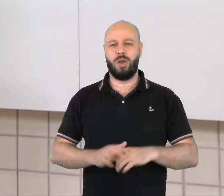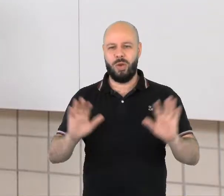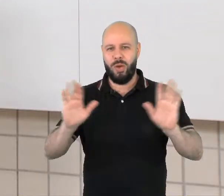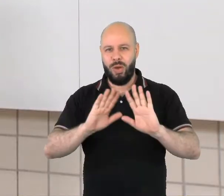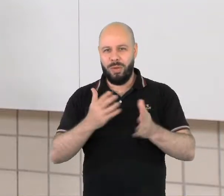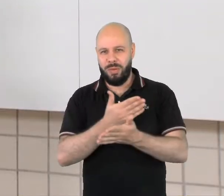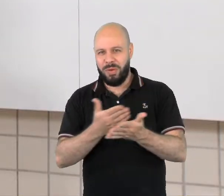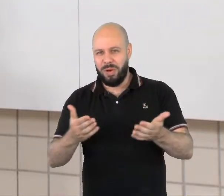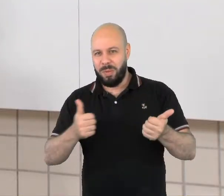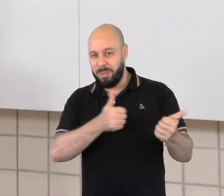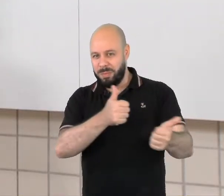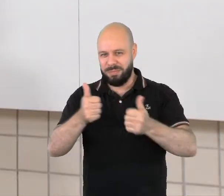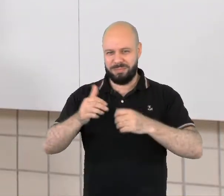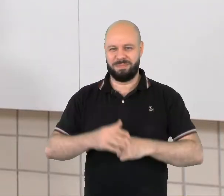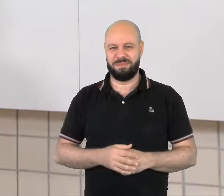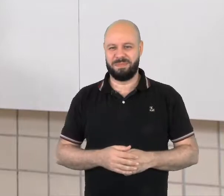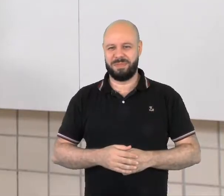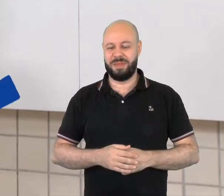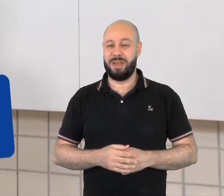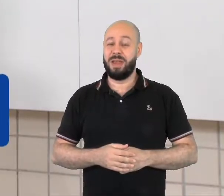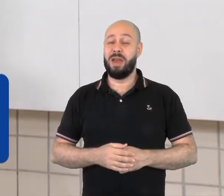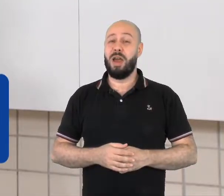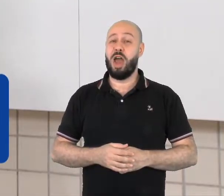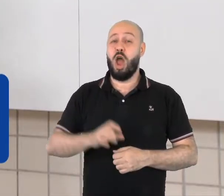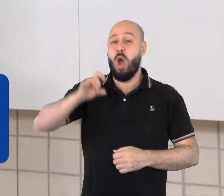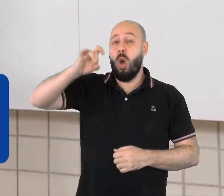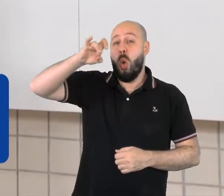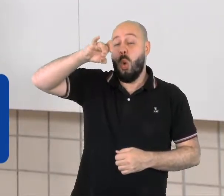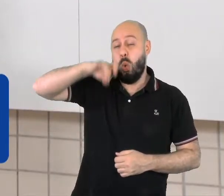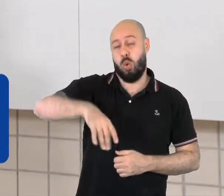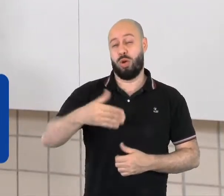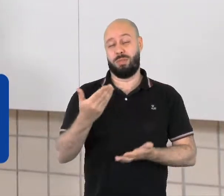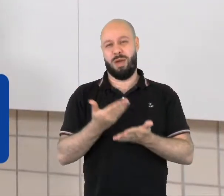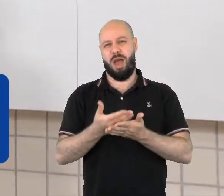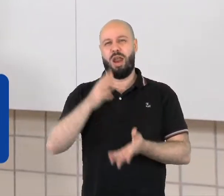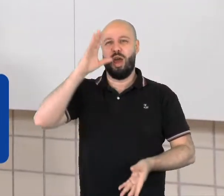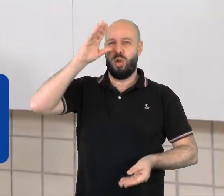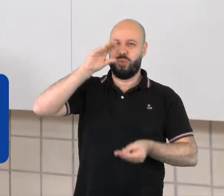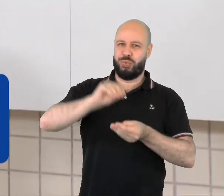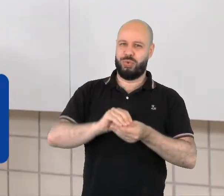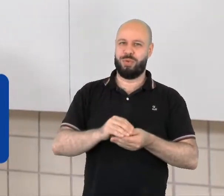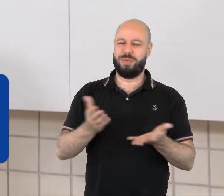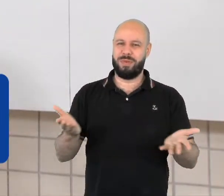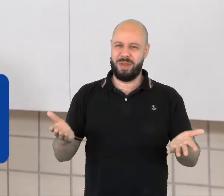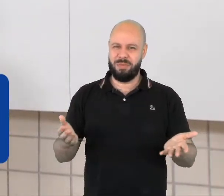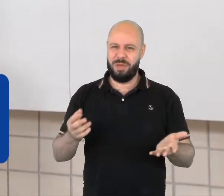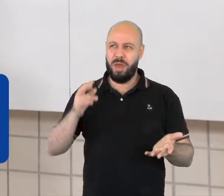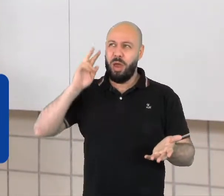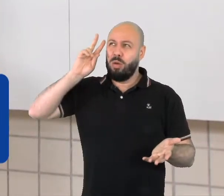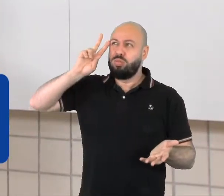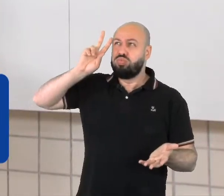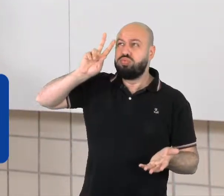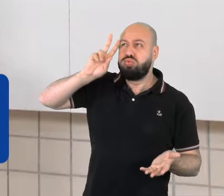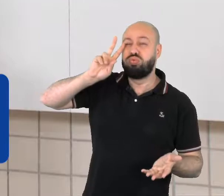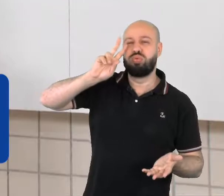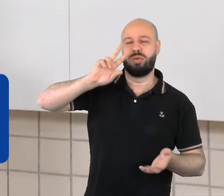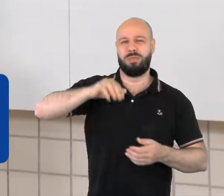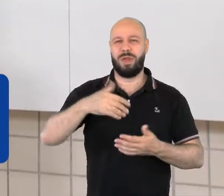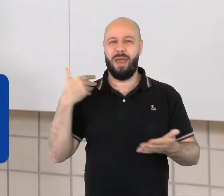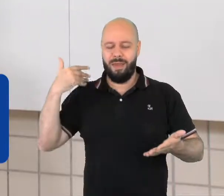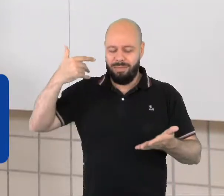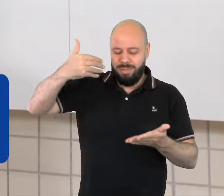Olá pessoal, tudo bom? Chegamos à nossa última aula desse resumo e dessa revisão de